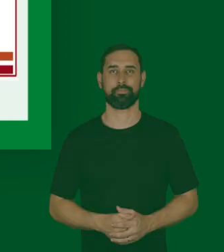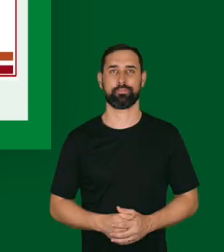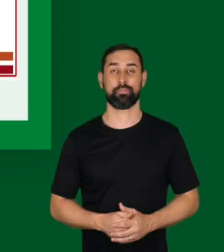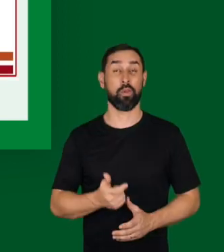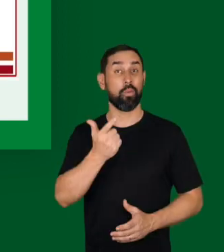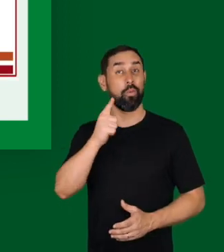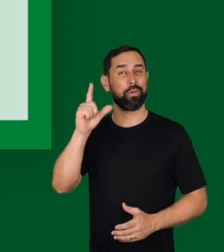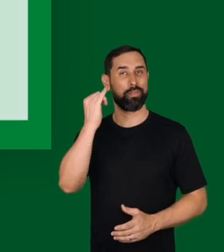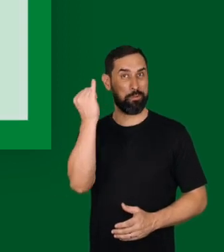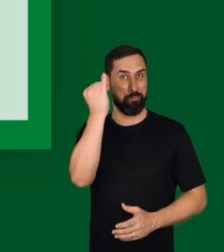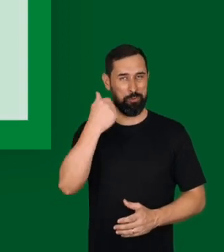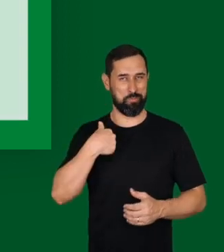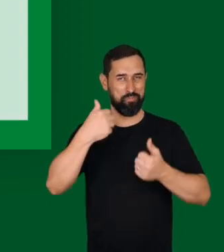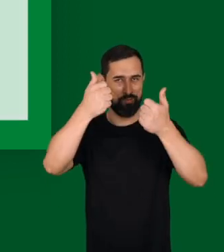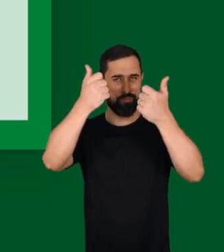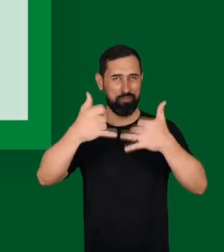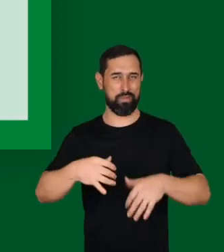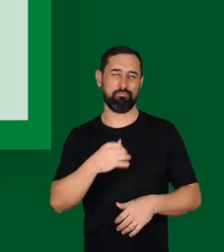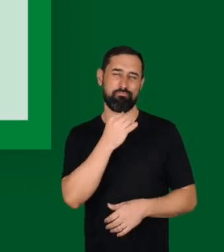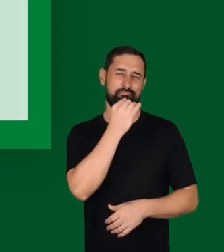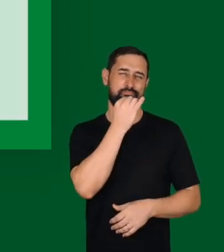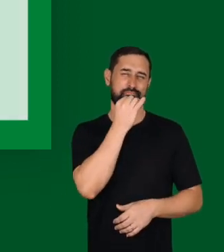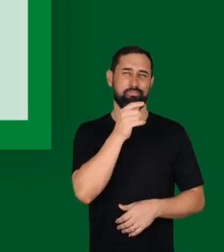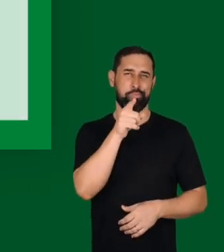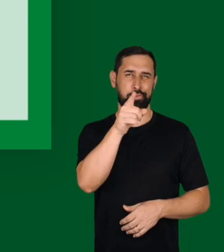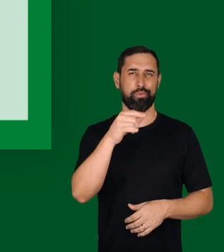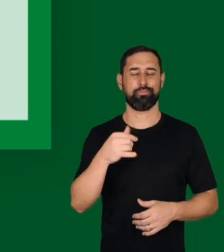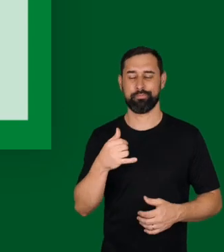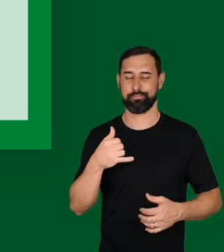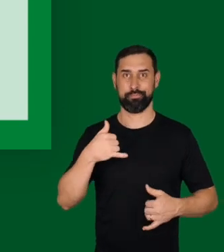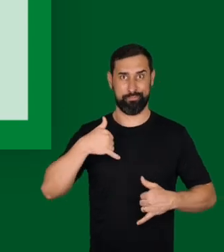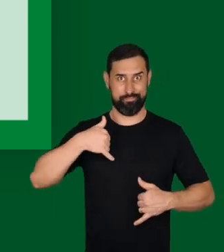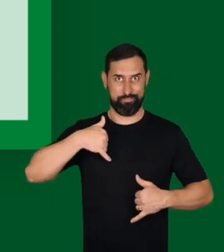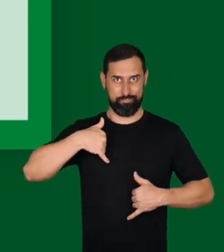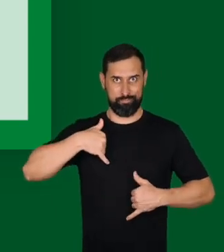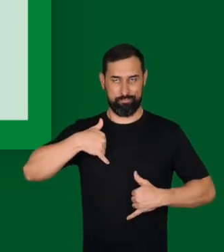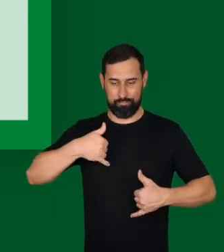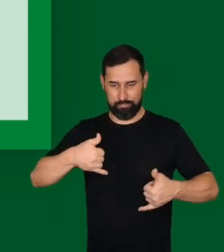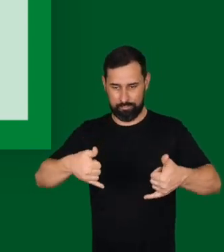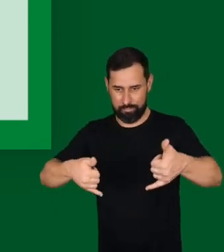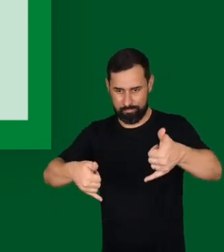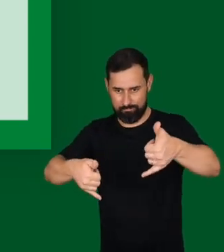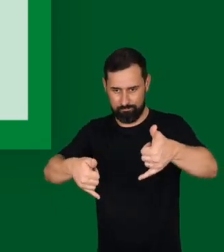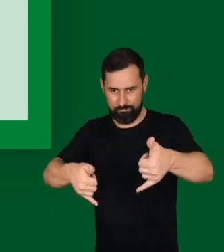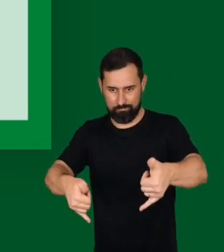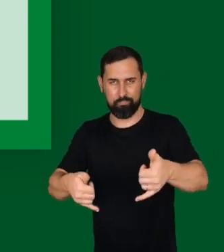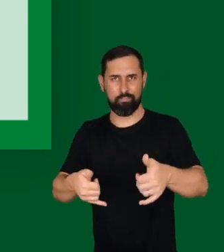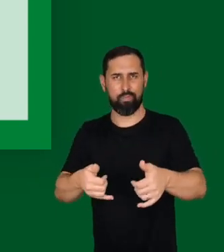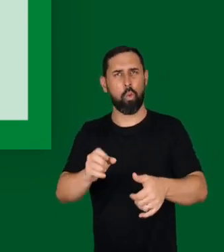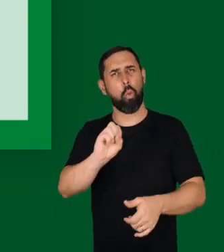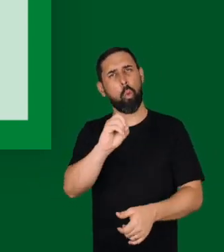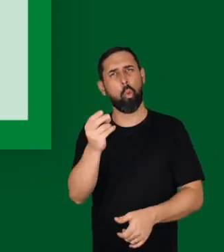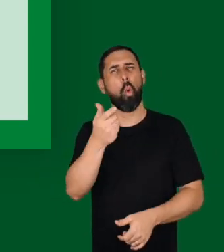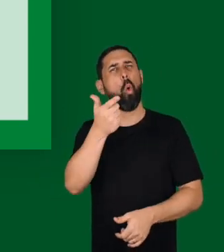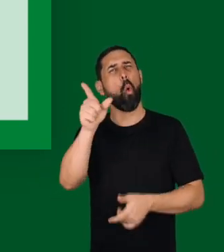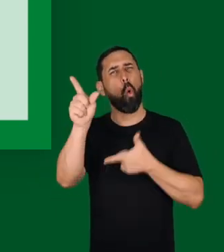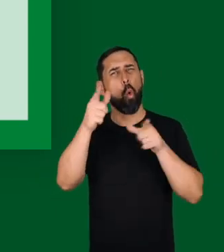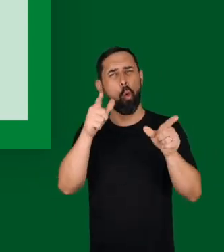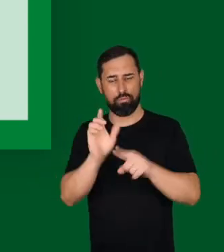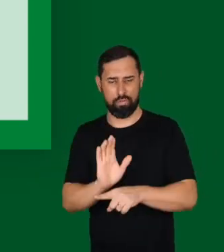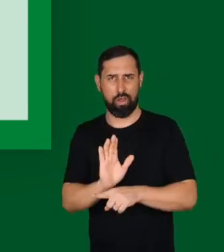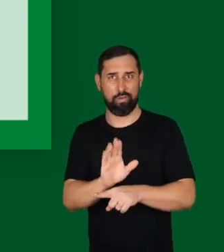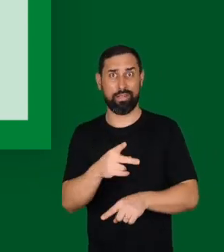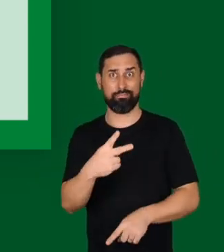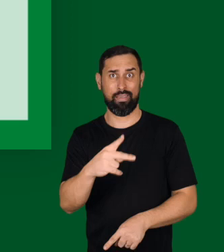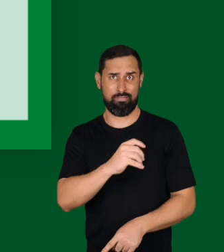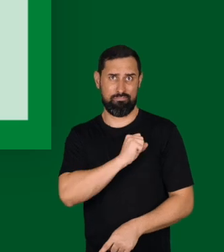As pás que você já tem. Gente, uma coisa importante que a gente deve frisar é que quando você vai fazer o marca-passo,